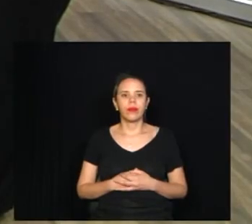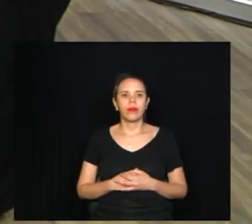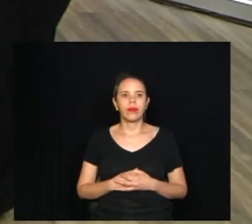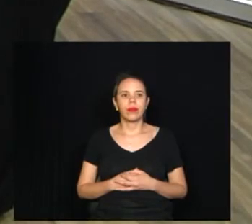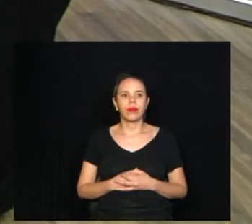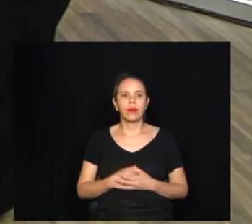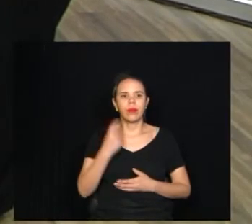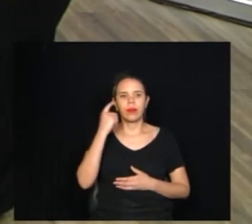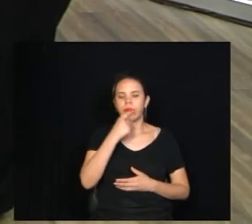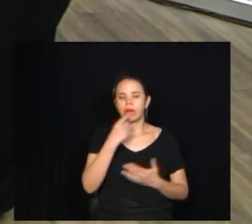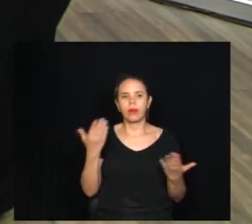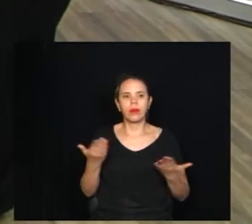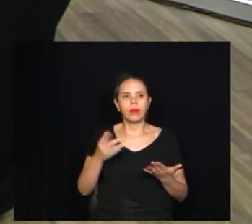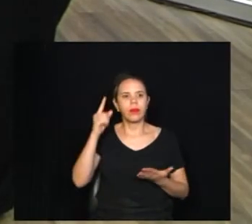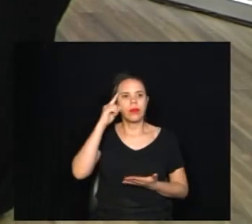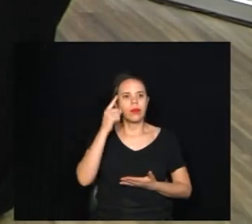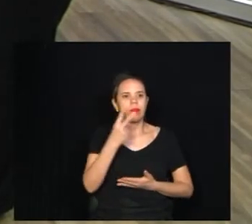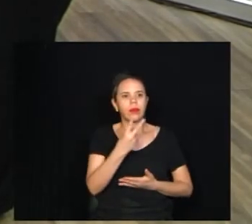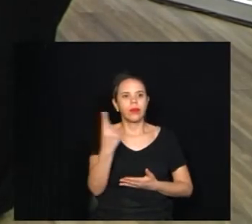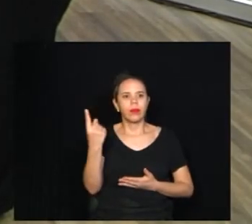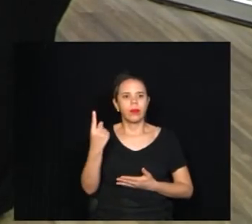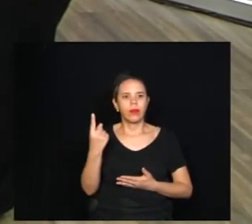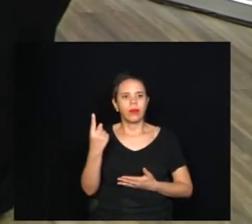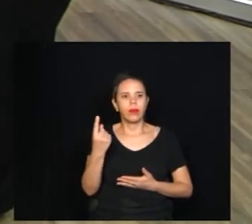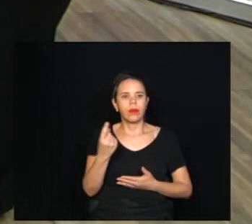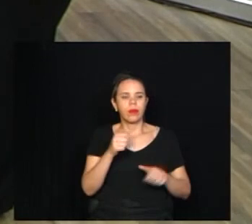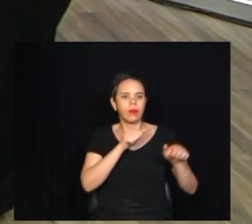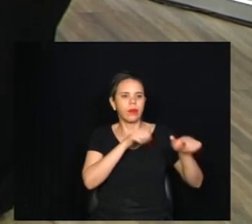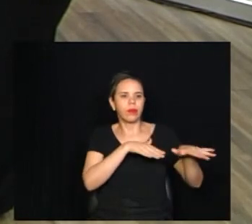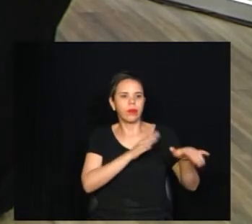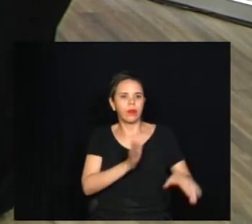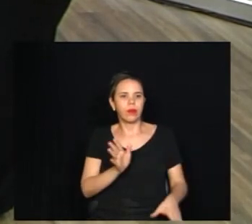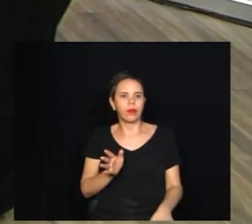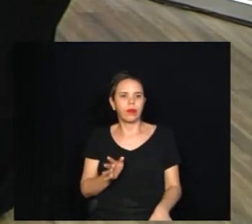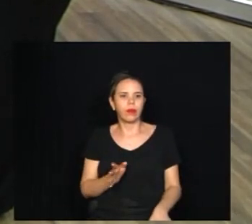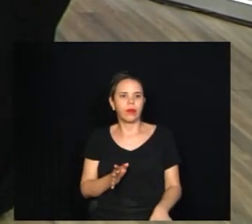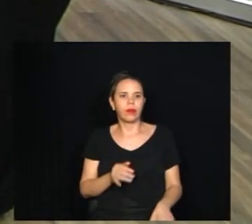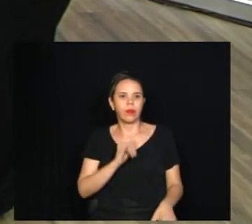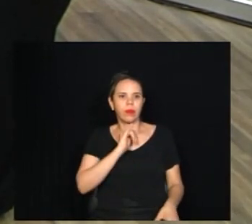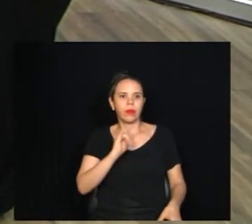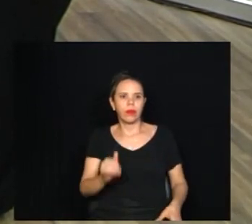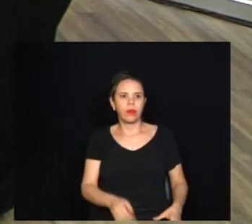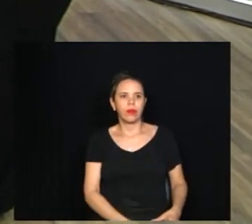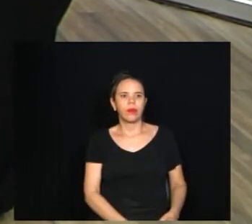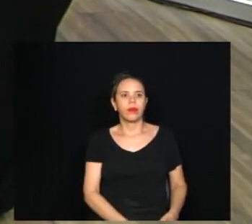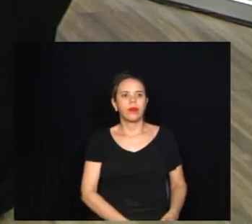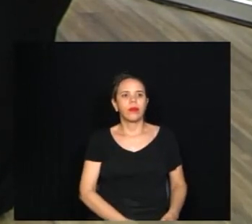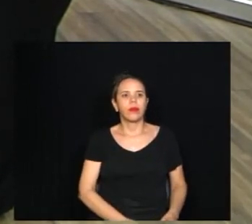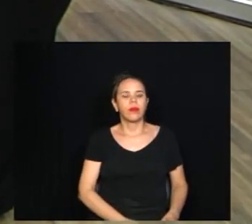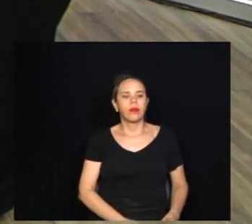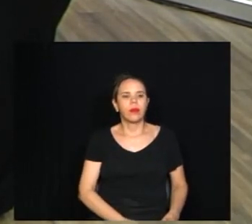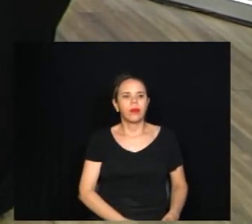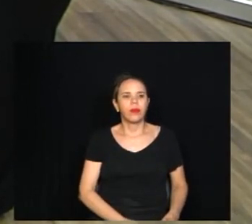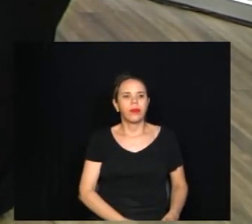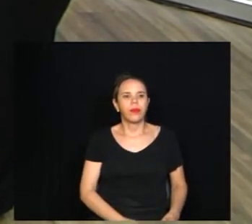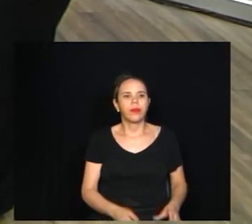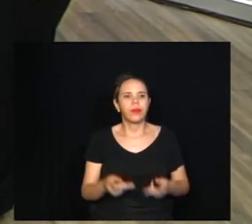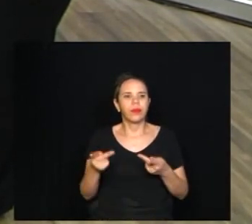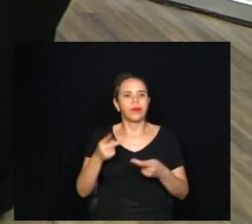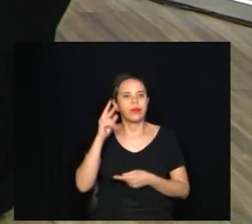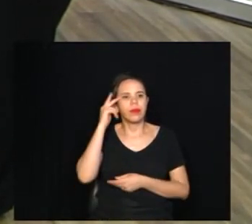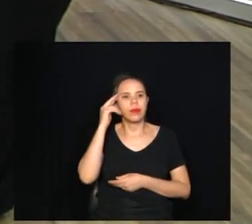E Mirna Abreu, hoje é dia 21 de setembro, já, aliás, eu vou acionar o nosso repórter André Aranha,